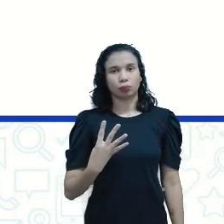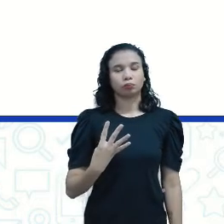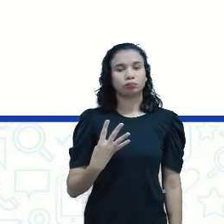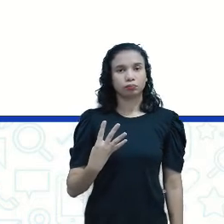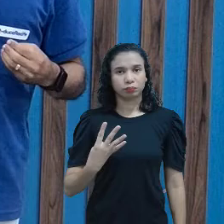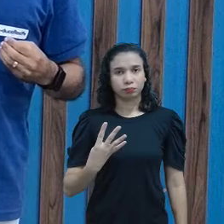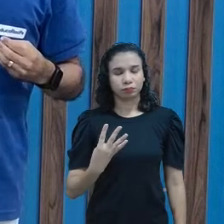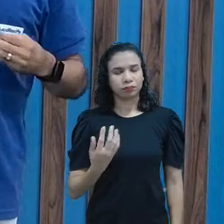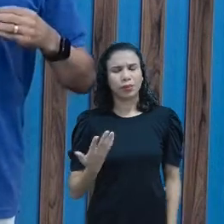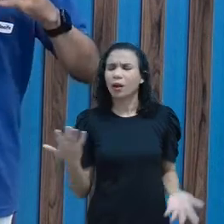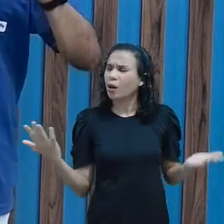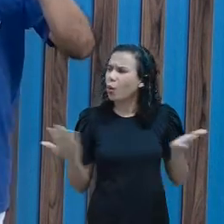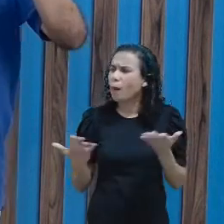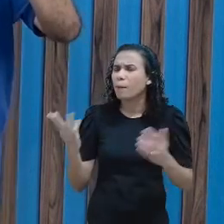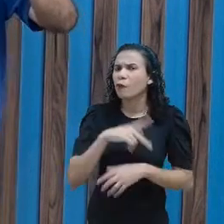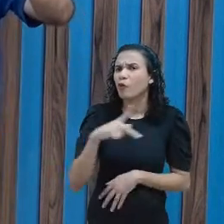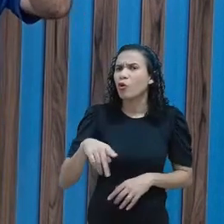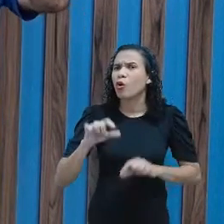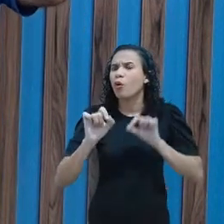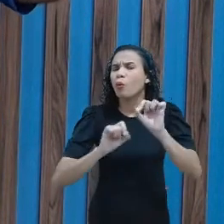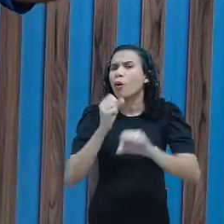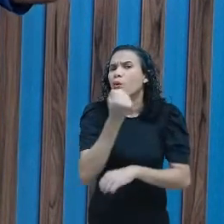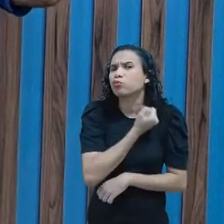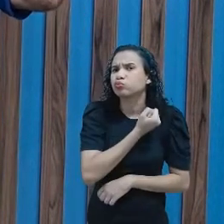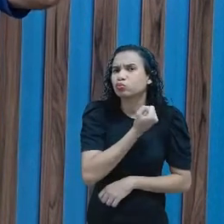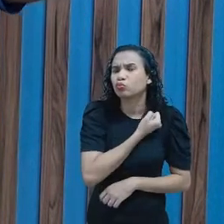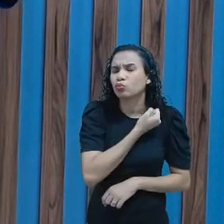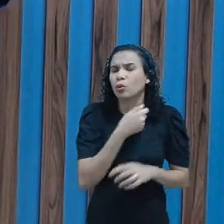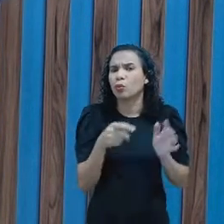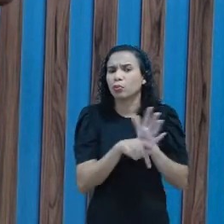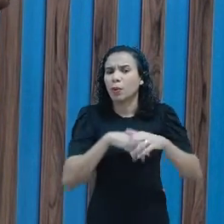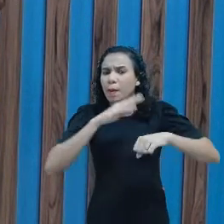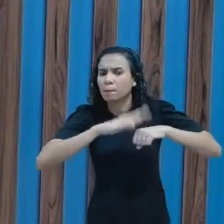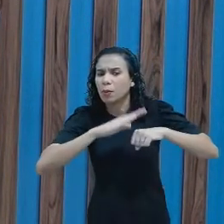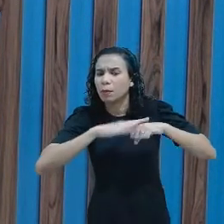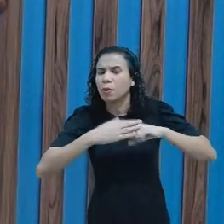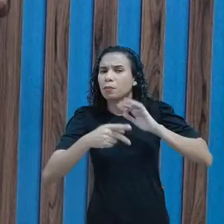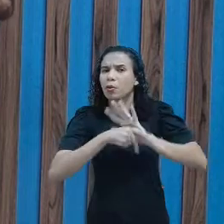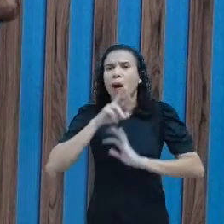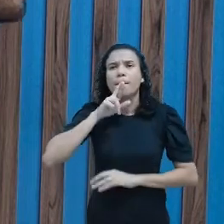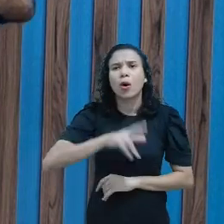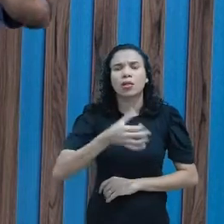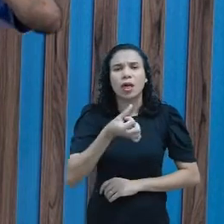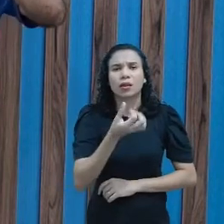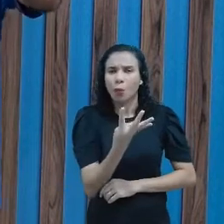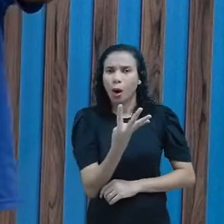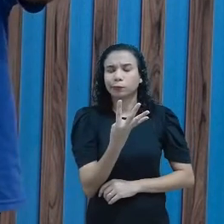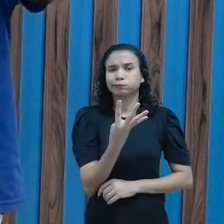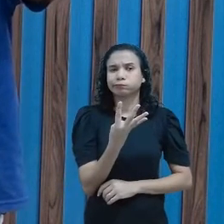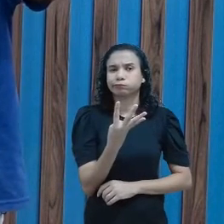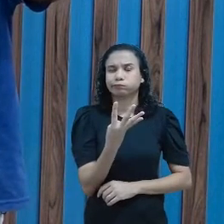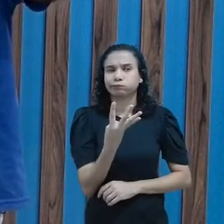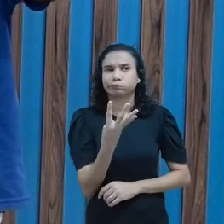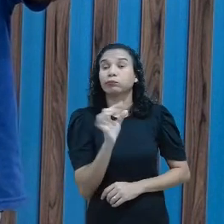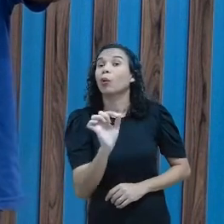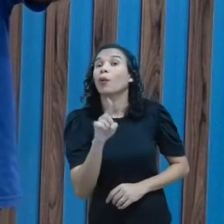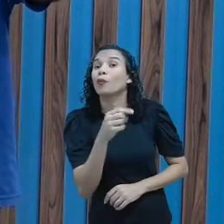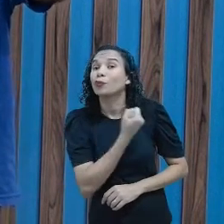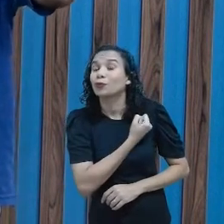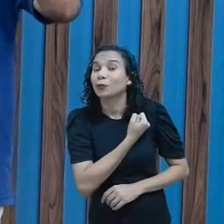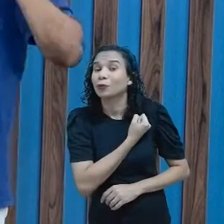64. Ricardinho, qual o número que é multiplicado por ele mesmo dá 64? Na tabuada. Você aí, que número é